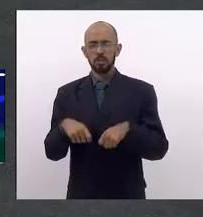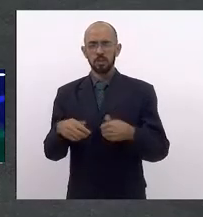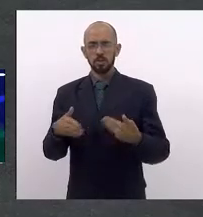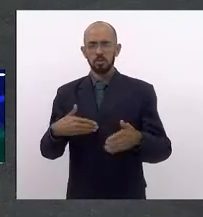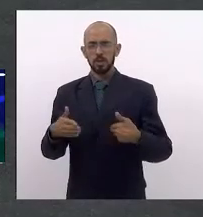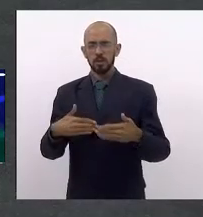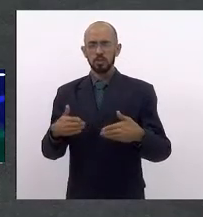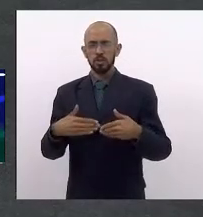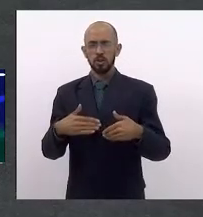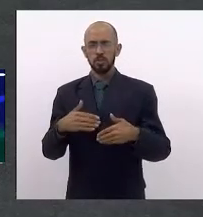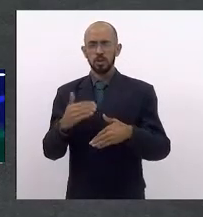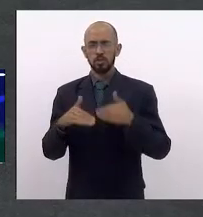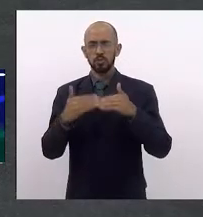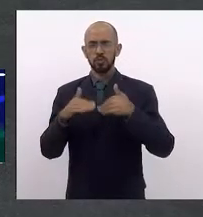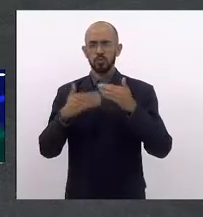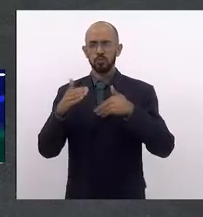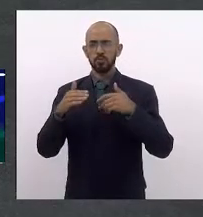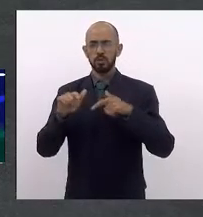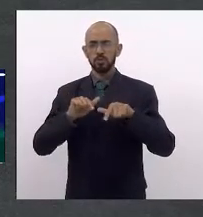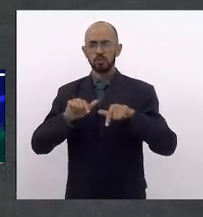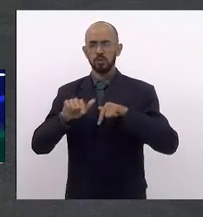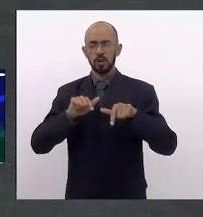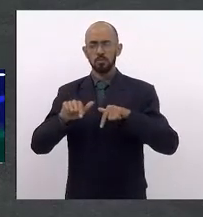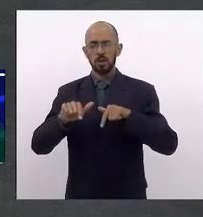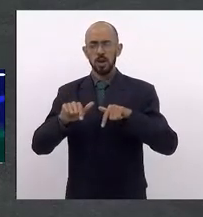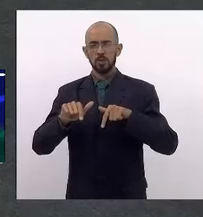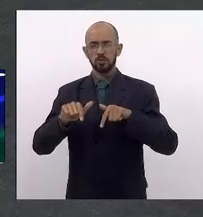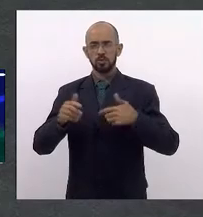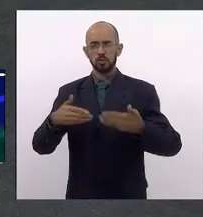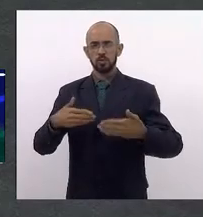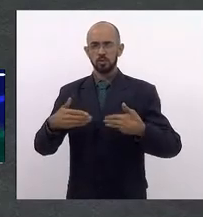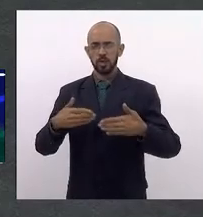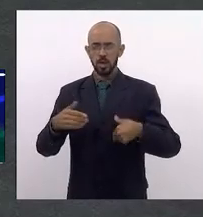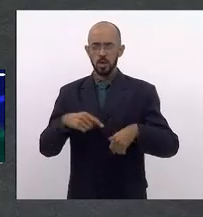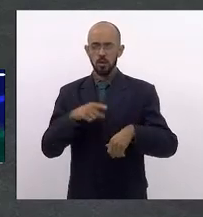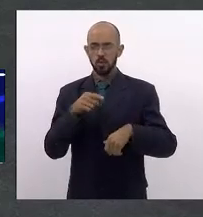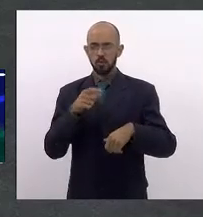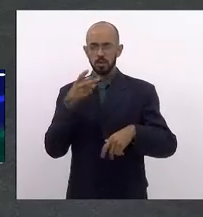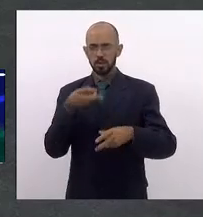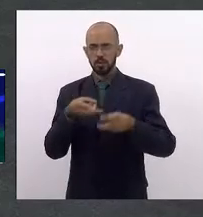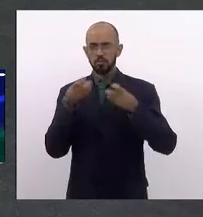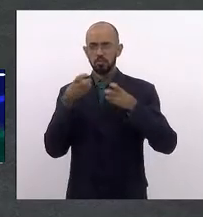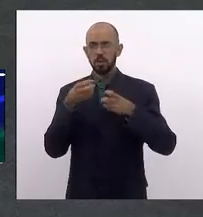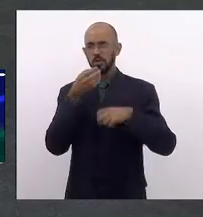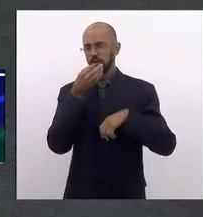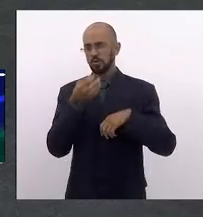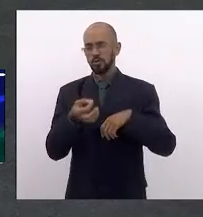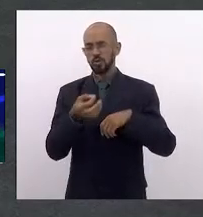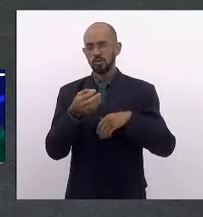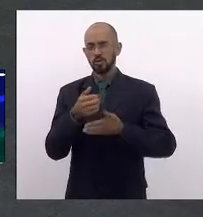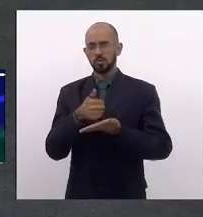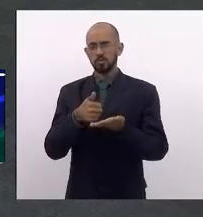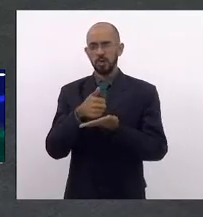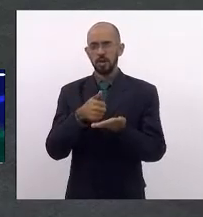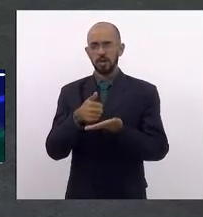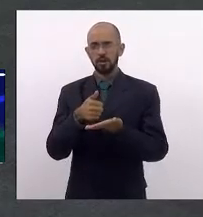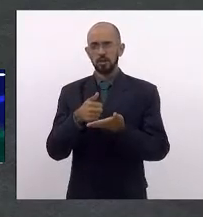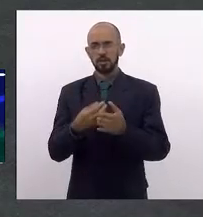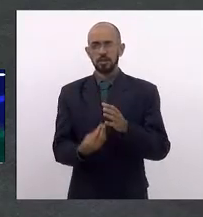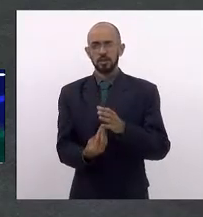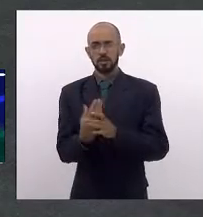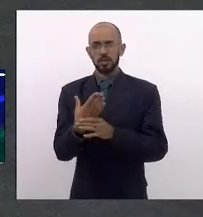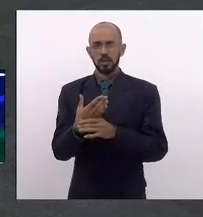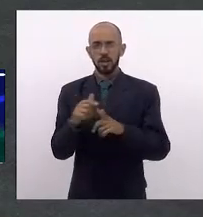para o desenvolvimento de atividades industriais observada a gente calções mínimas estabelecidas